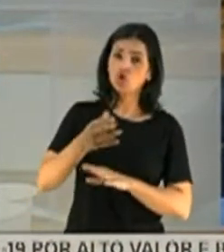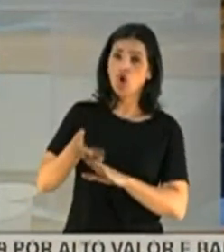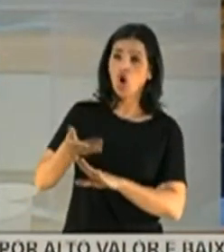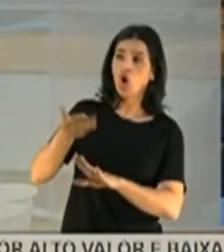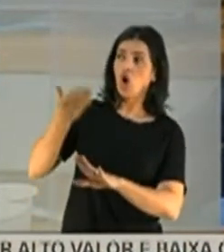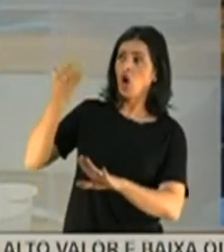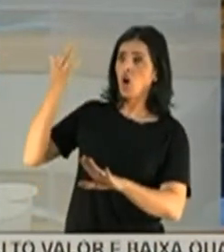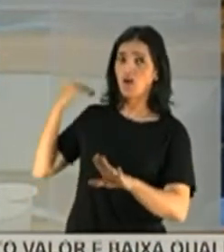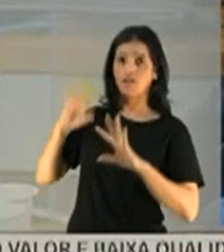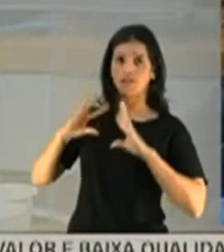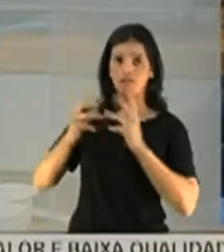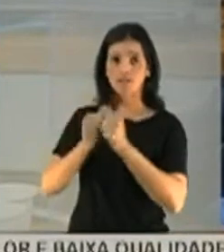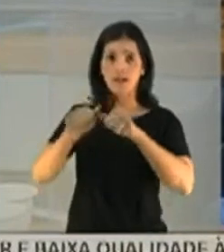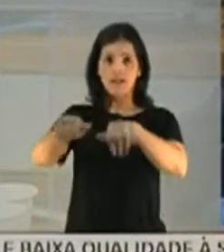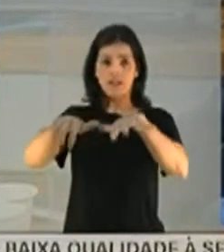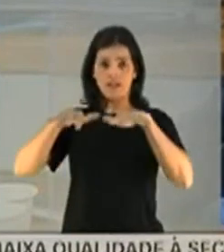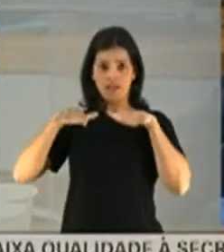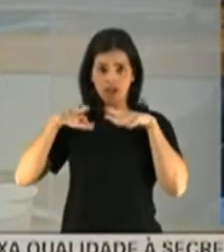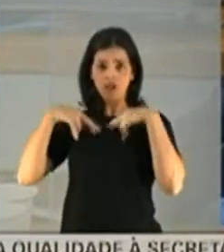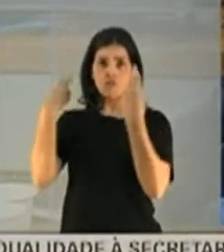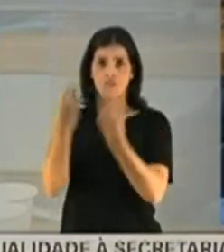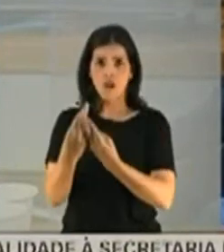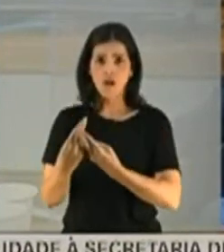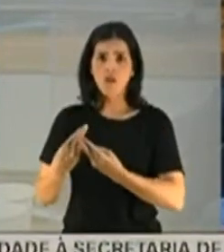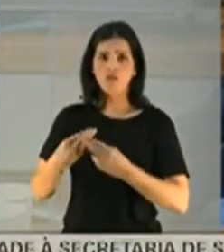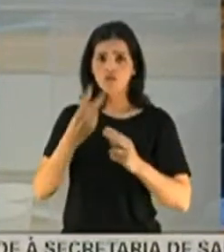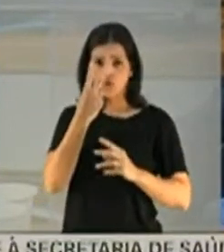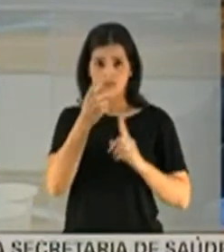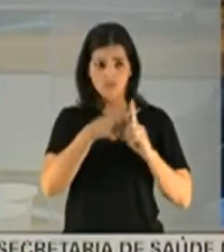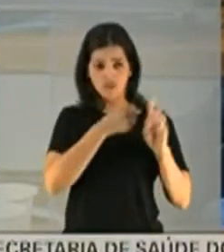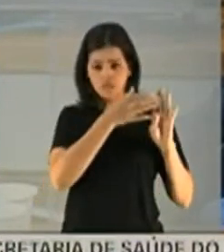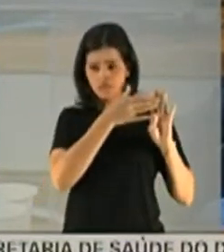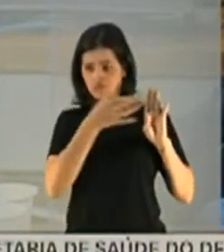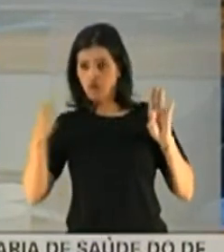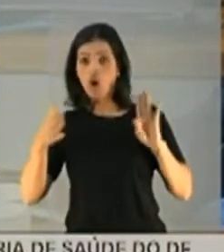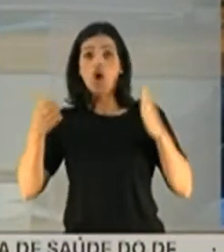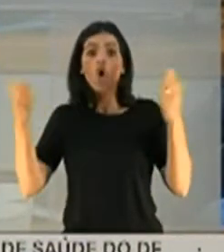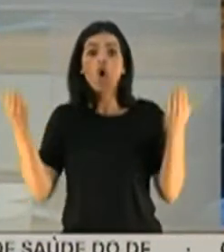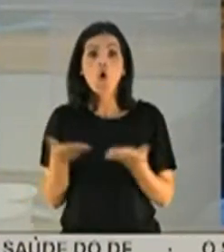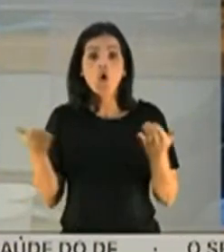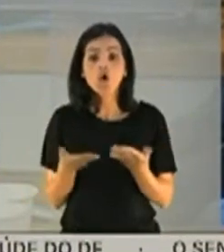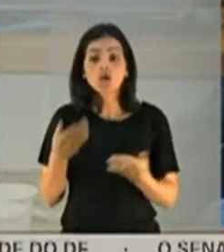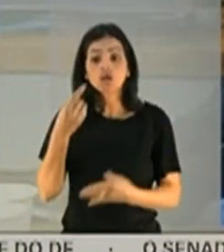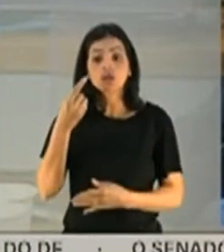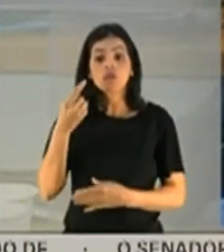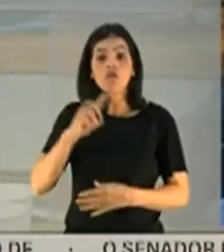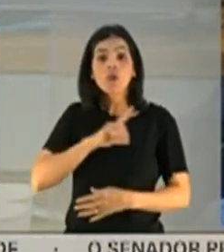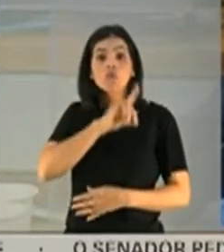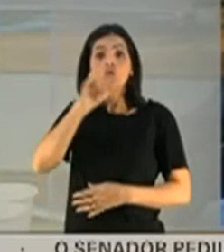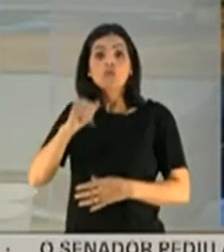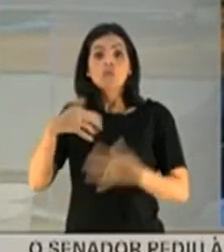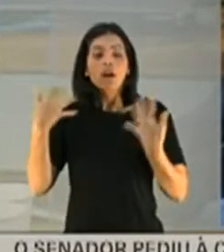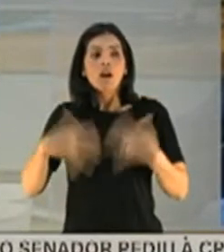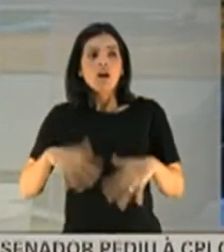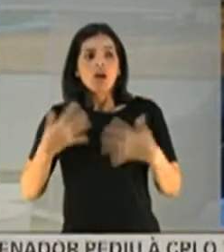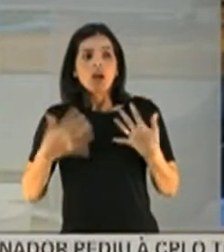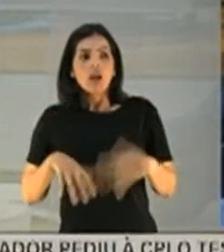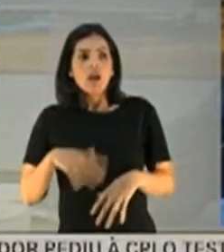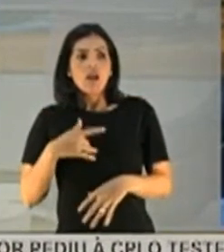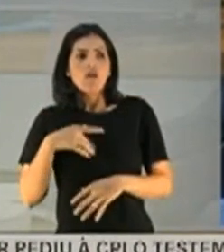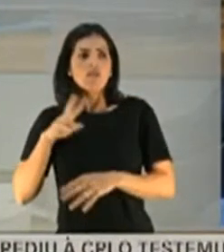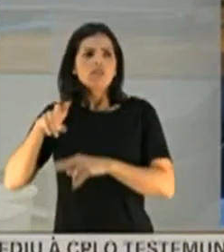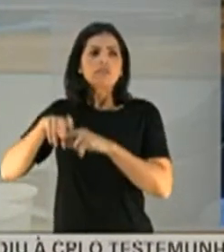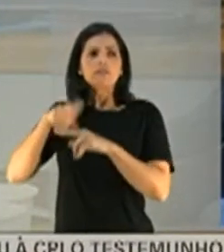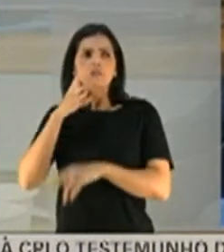senador Fabiano Contarato, de todos esses 2 meses, eu acho que foi o dia mais tenso. Eu fiquei ali